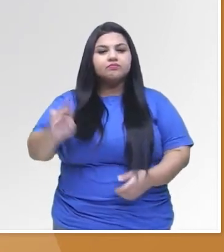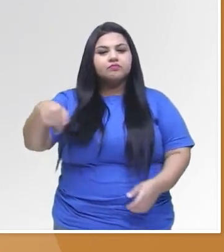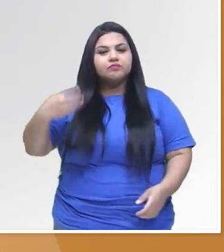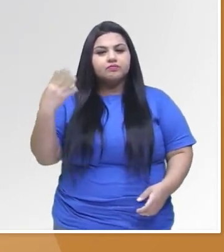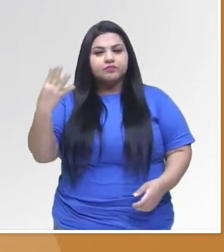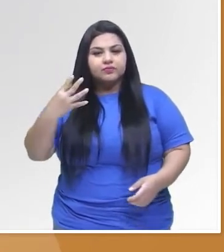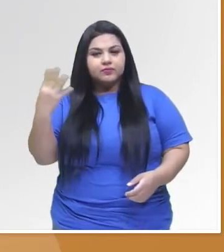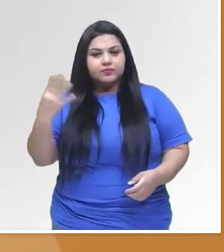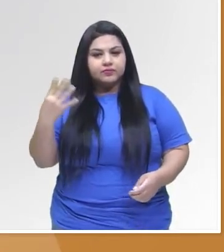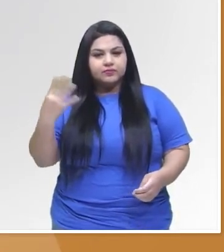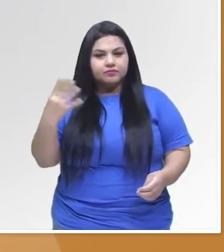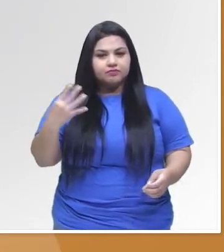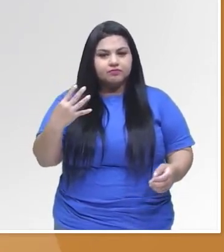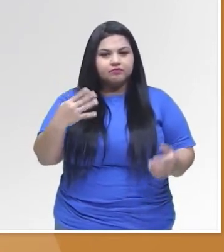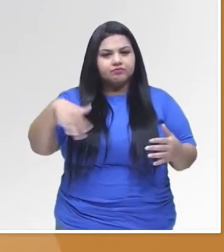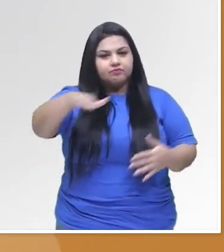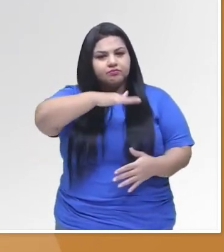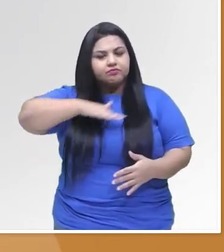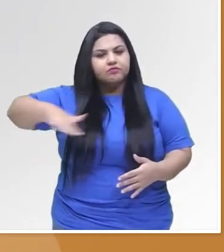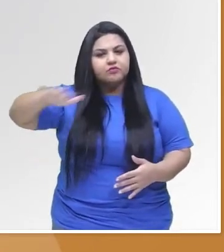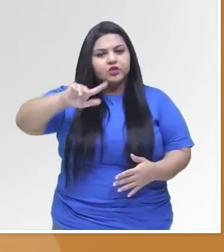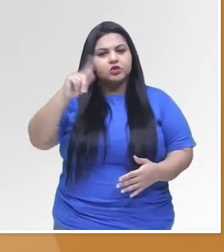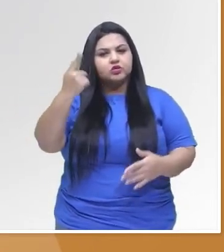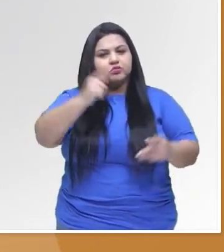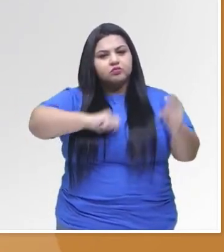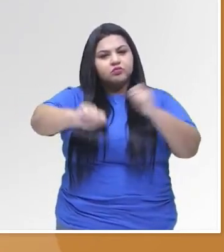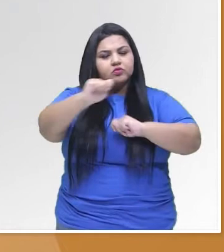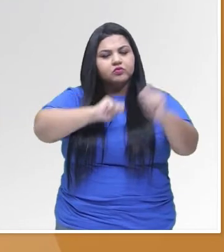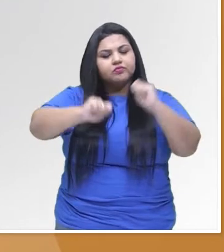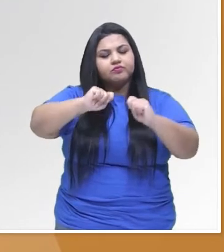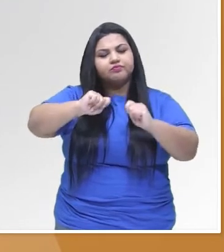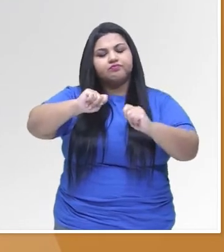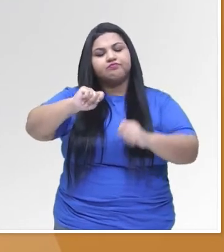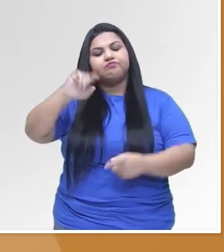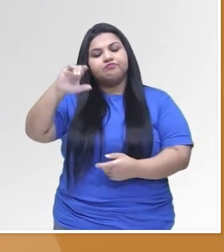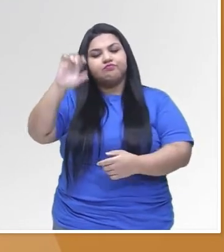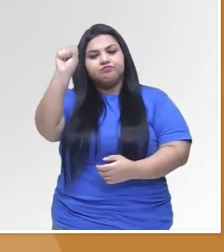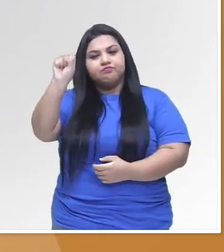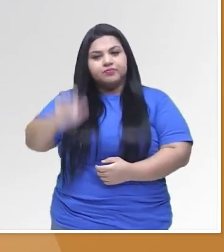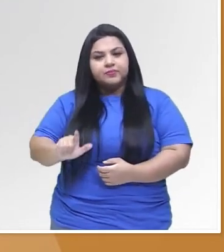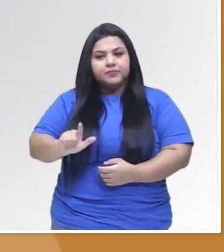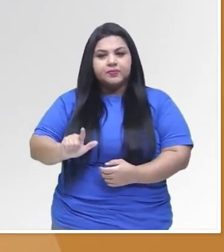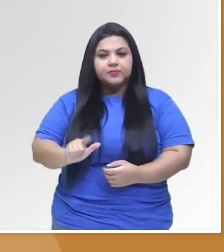Unidade 4, Região Geoeconômica Centro-Sul.